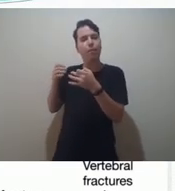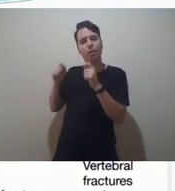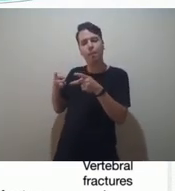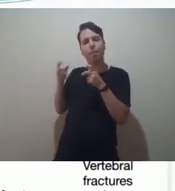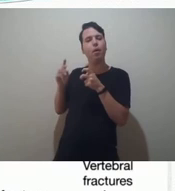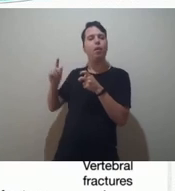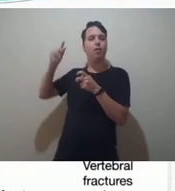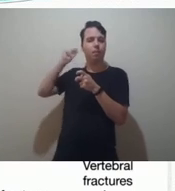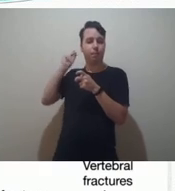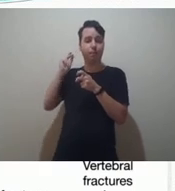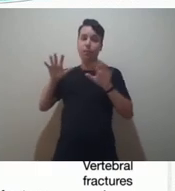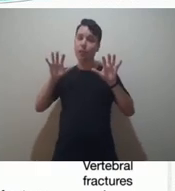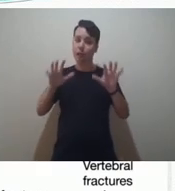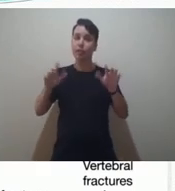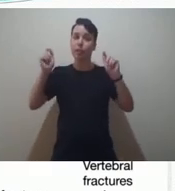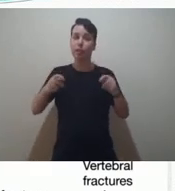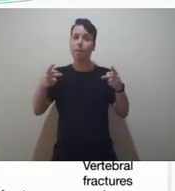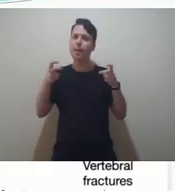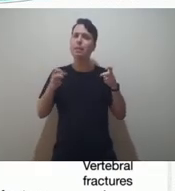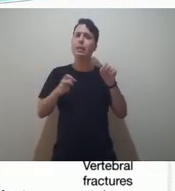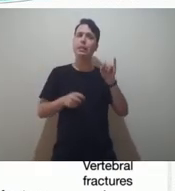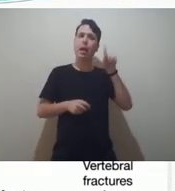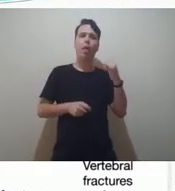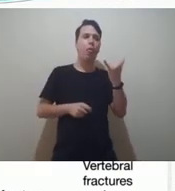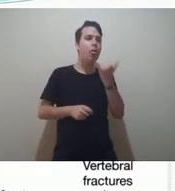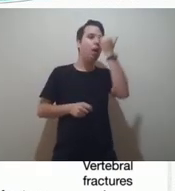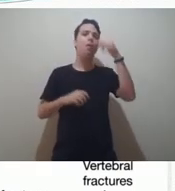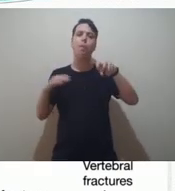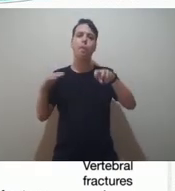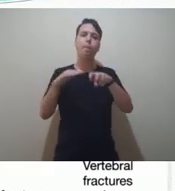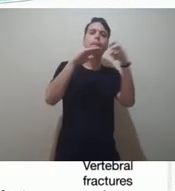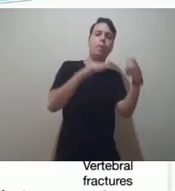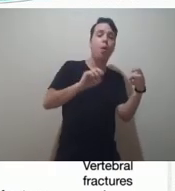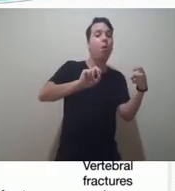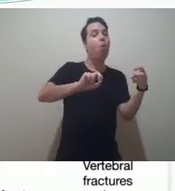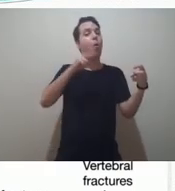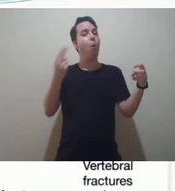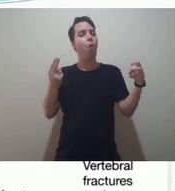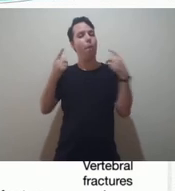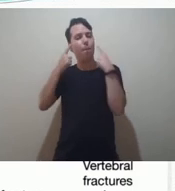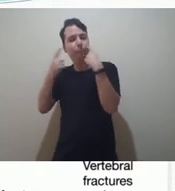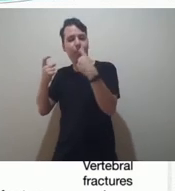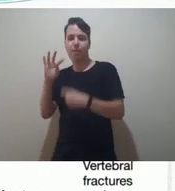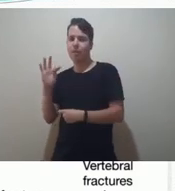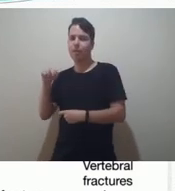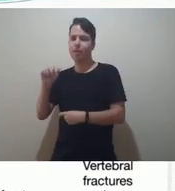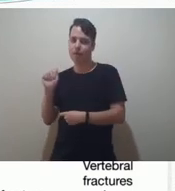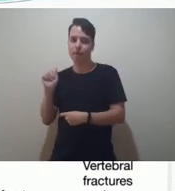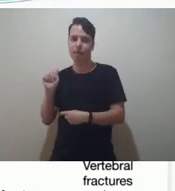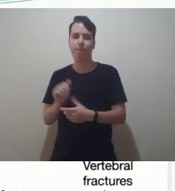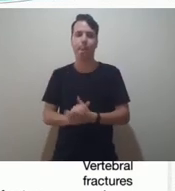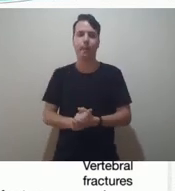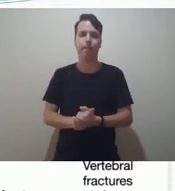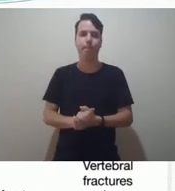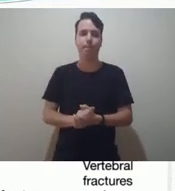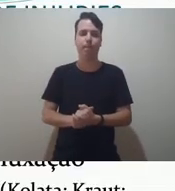um acidente que foi realmente um acidente de um trauma não